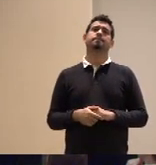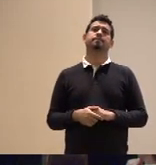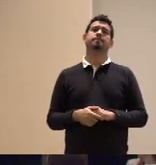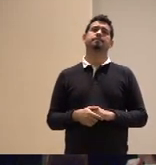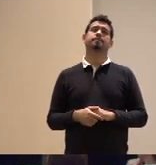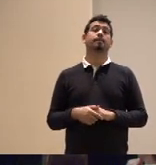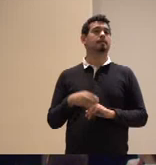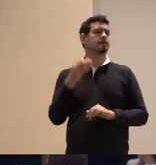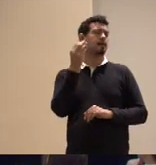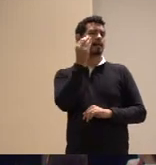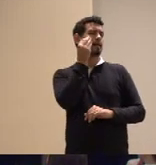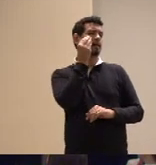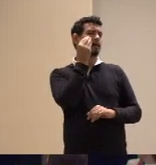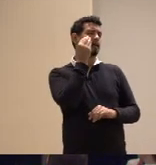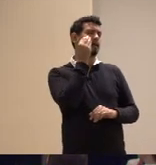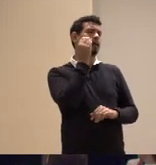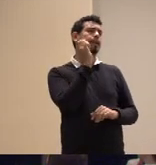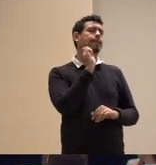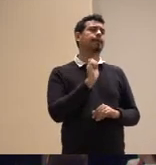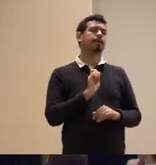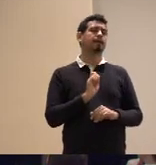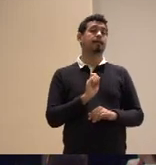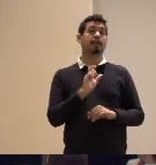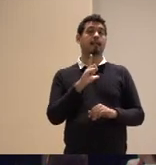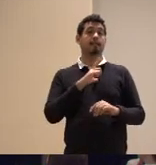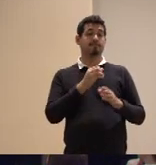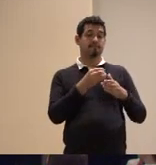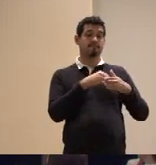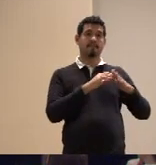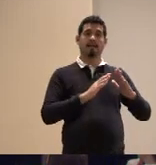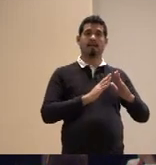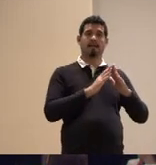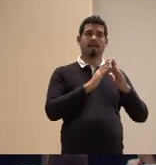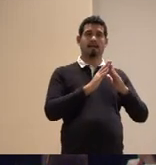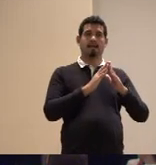para tentar com que ela fique no acolhimento